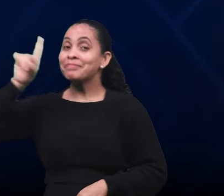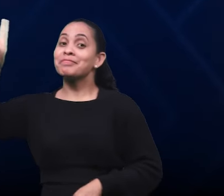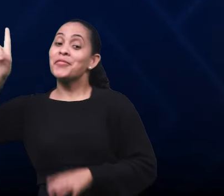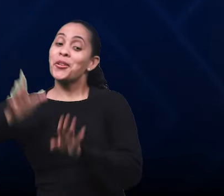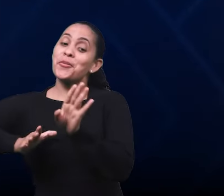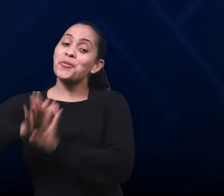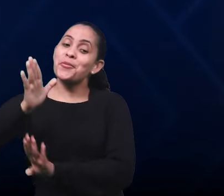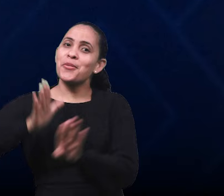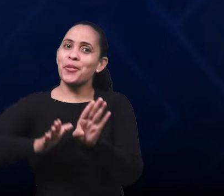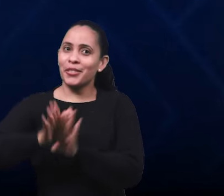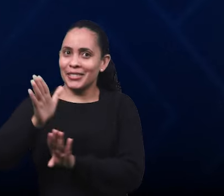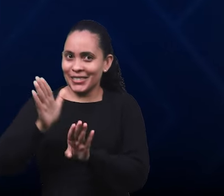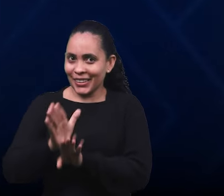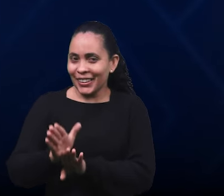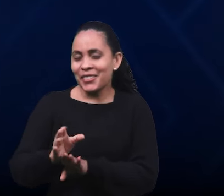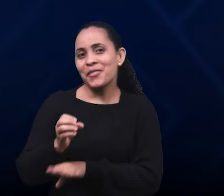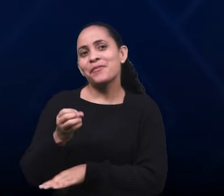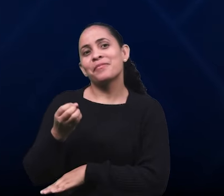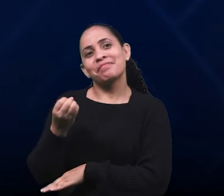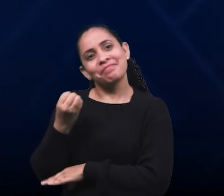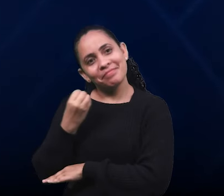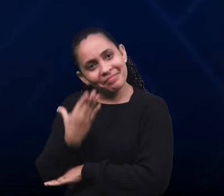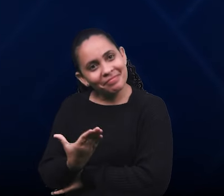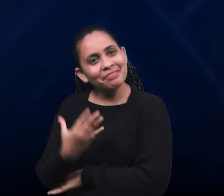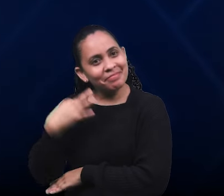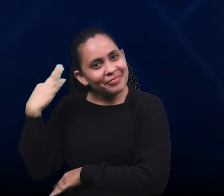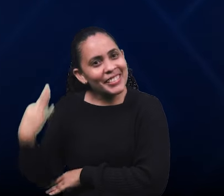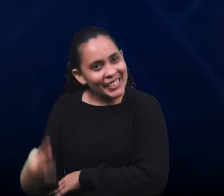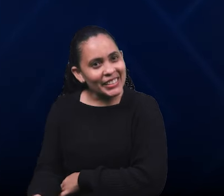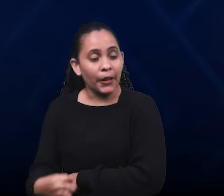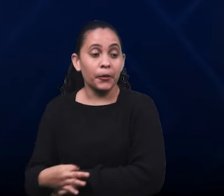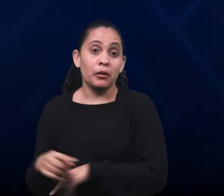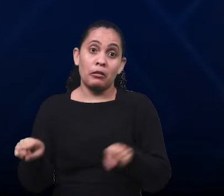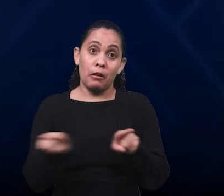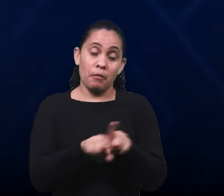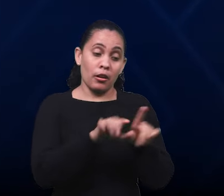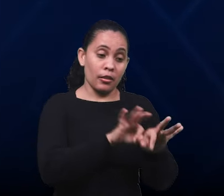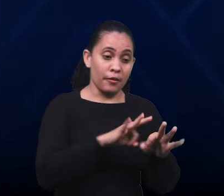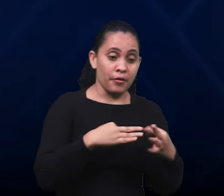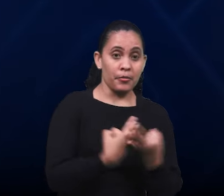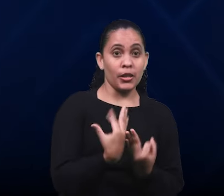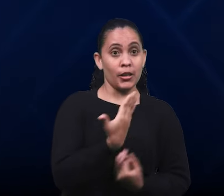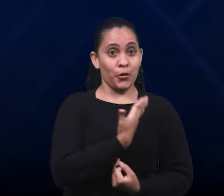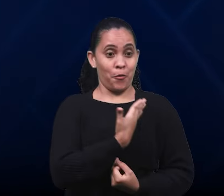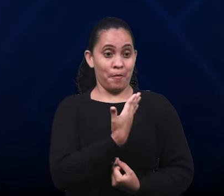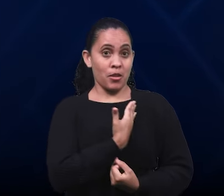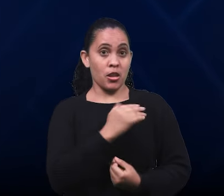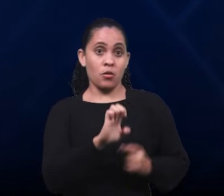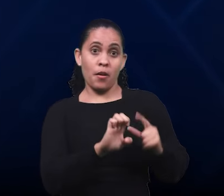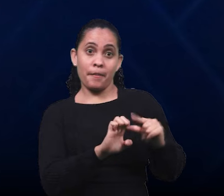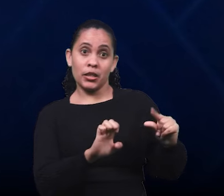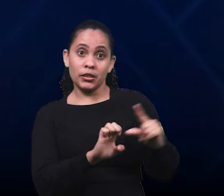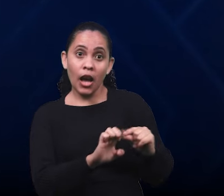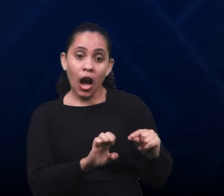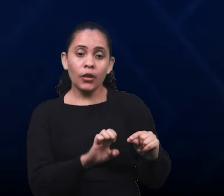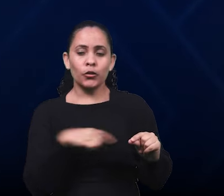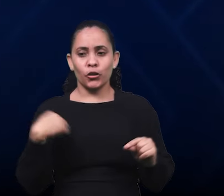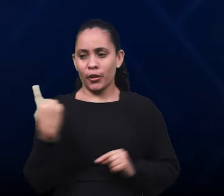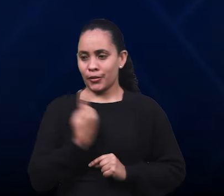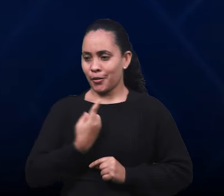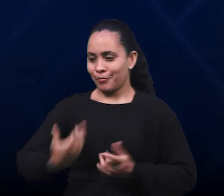que vêm do conhecimento dos pais, de um amigo empresário. Estamos aqui nessa troca de